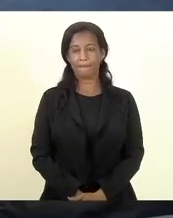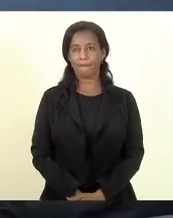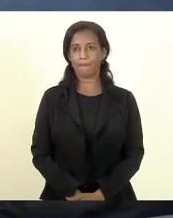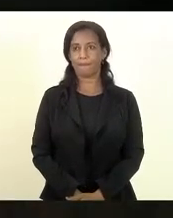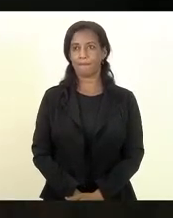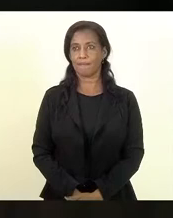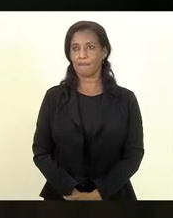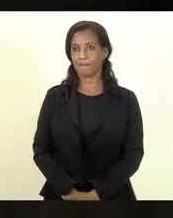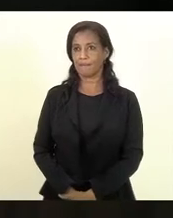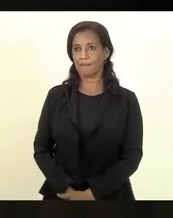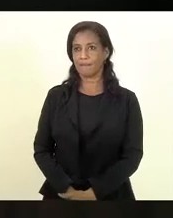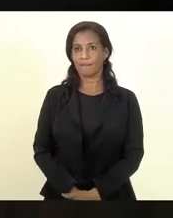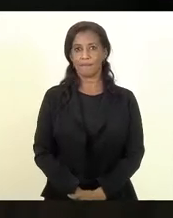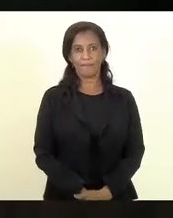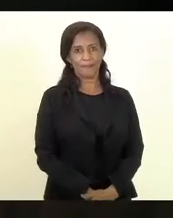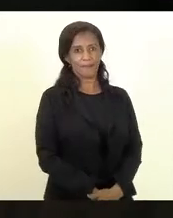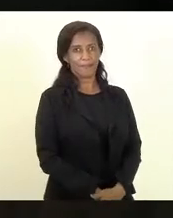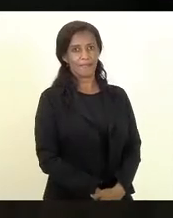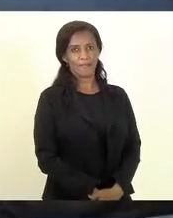Deputado Márcio Pacheco.